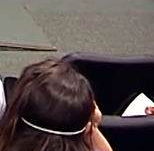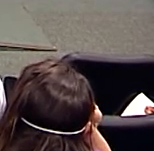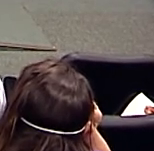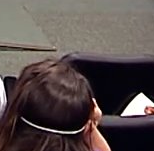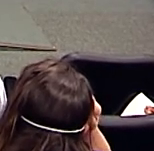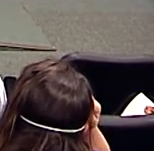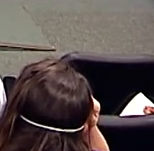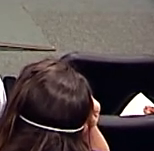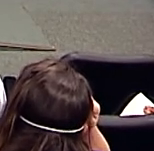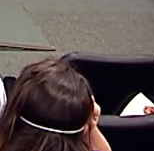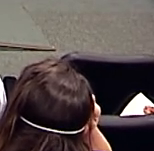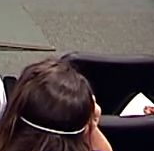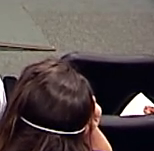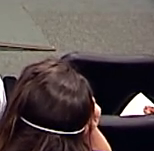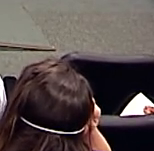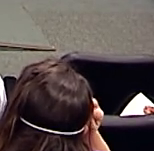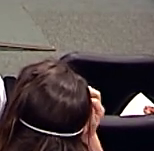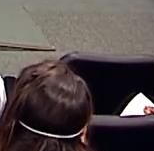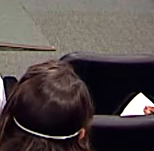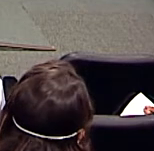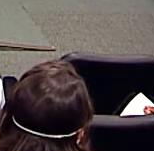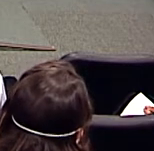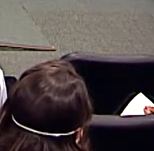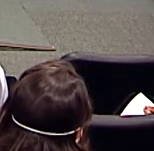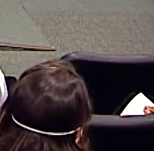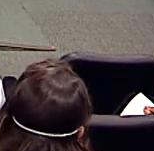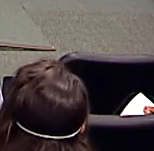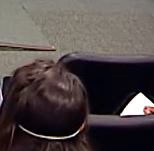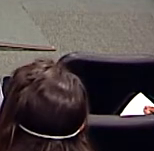em sequência, nós teremos a recitação de uma poesia.